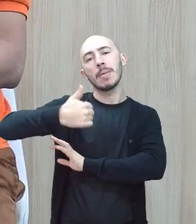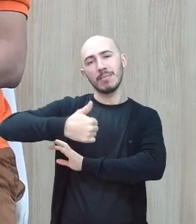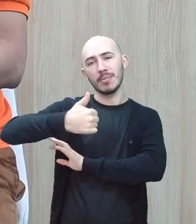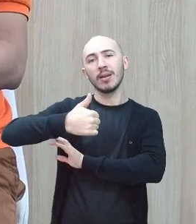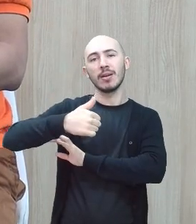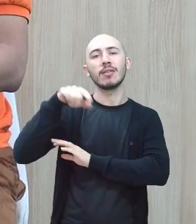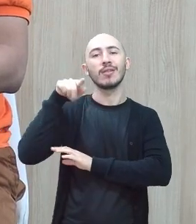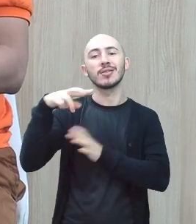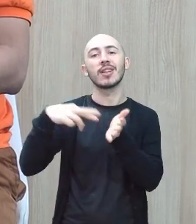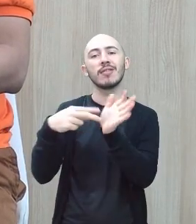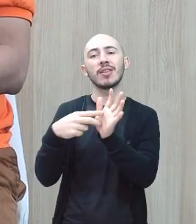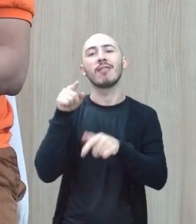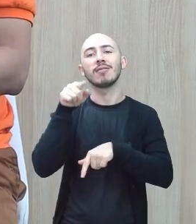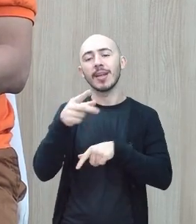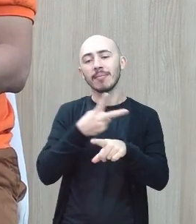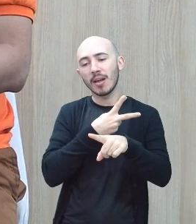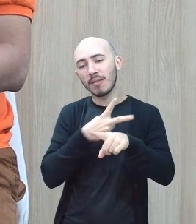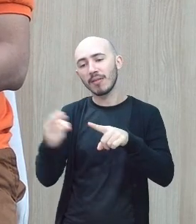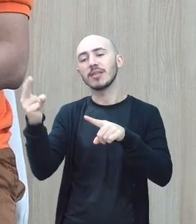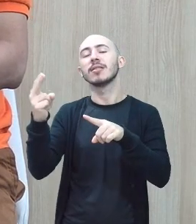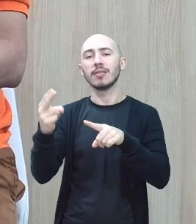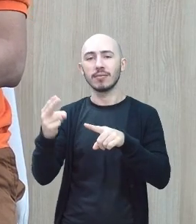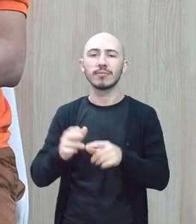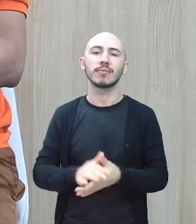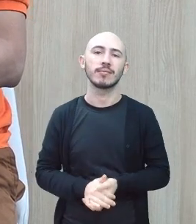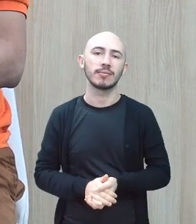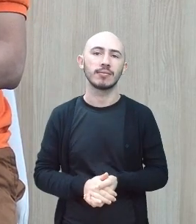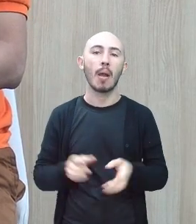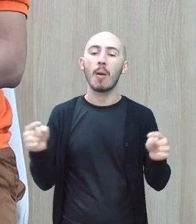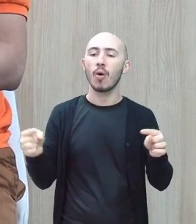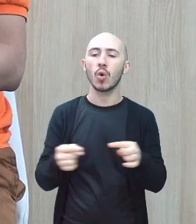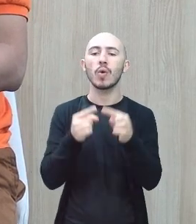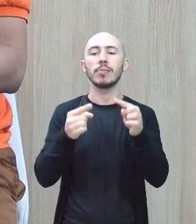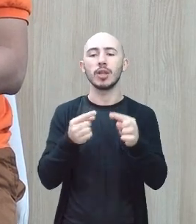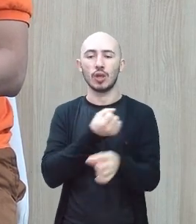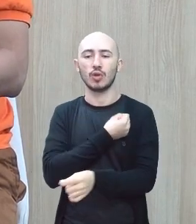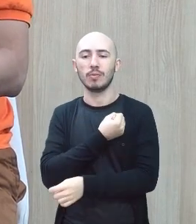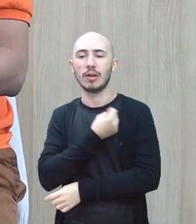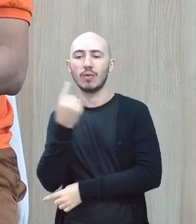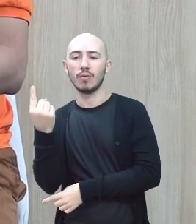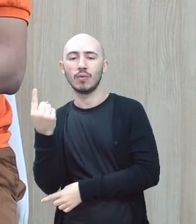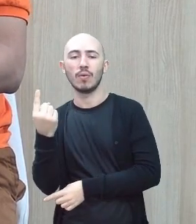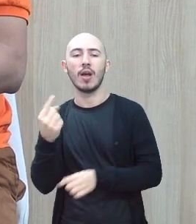coincidência do número one e o verbo vencer no passado, won, W-O-N.